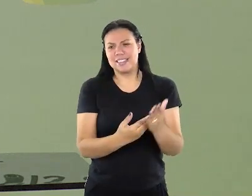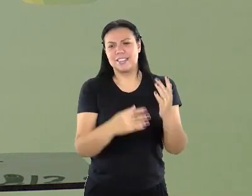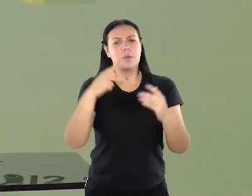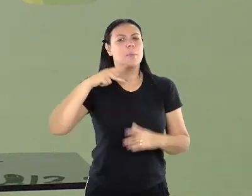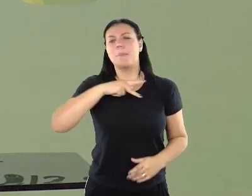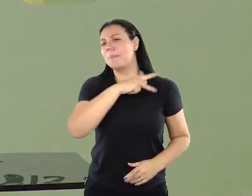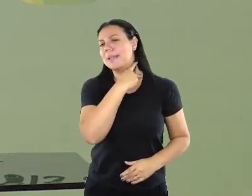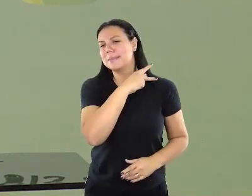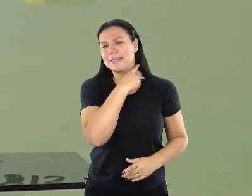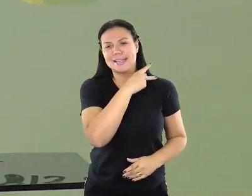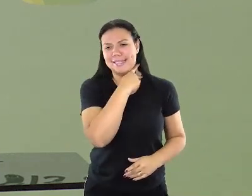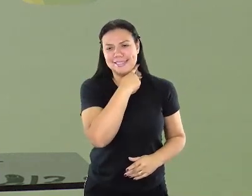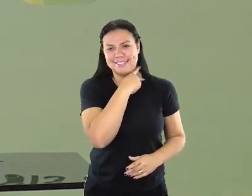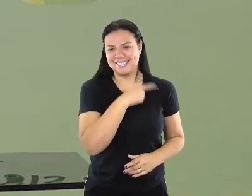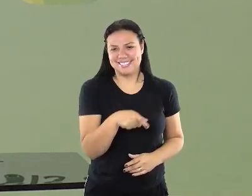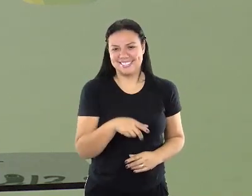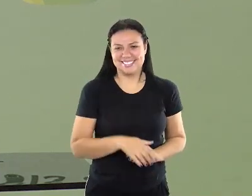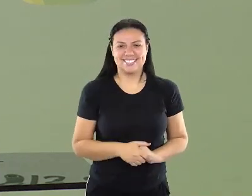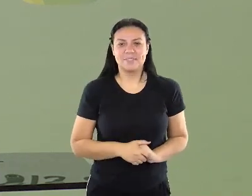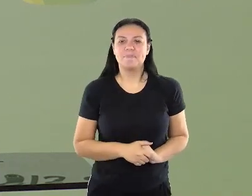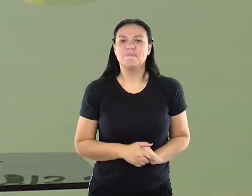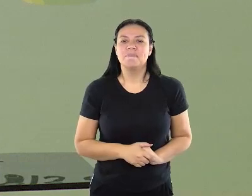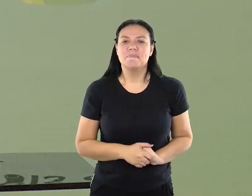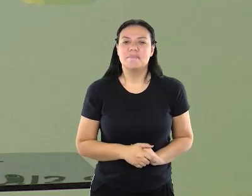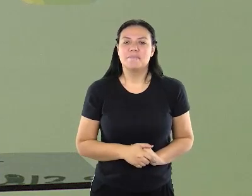Ele era ortodoxo.